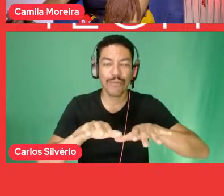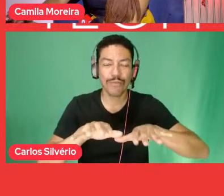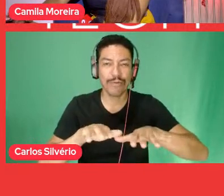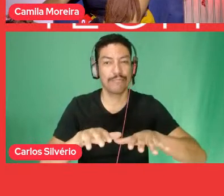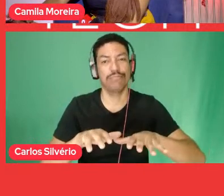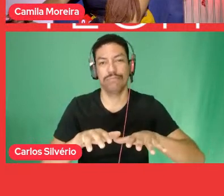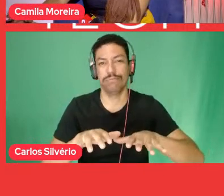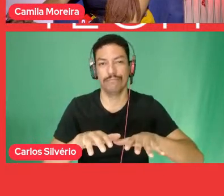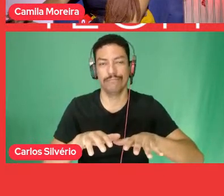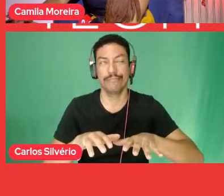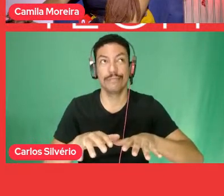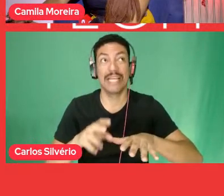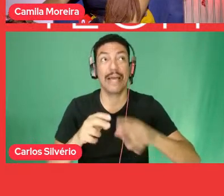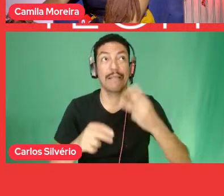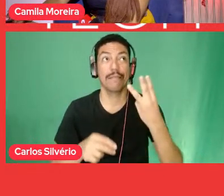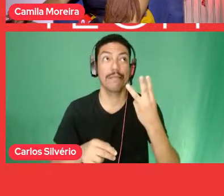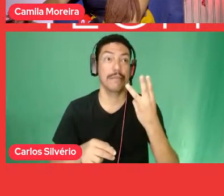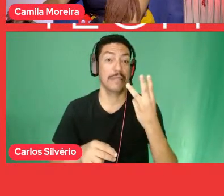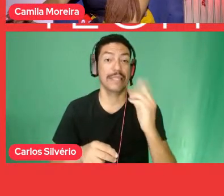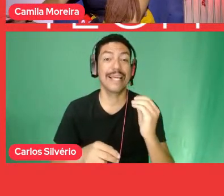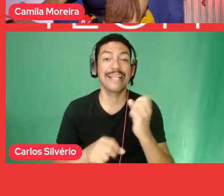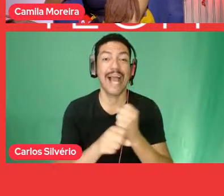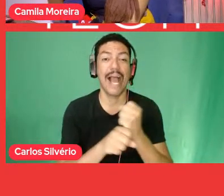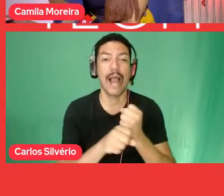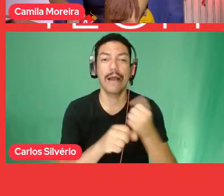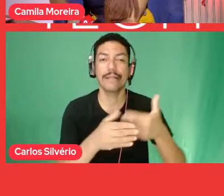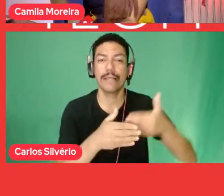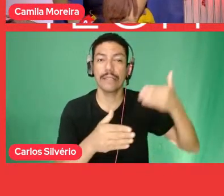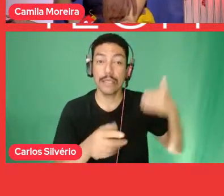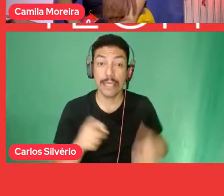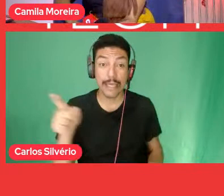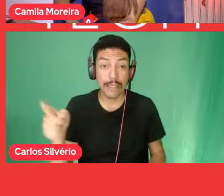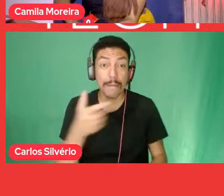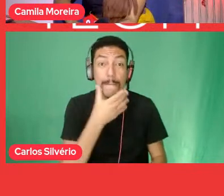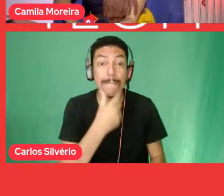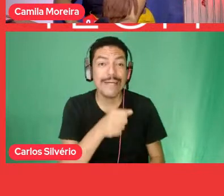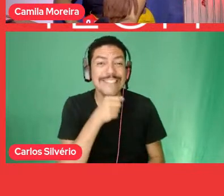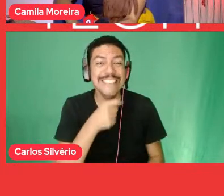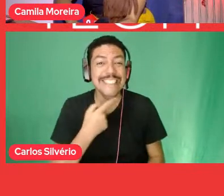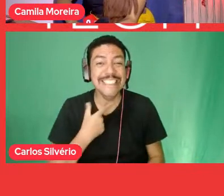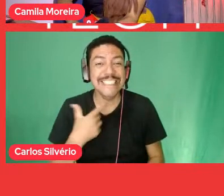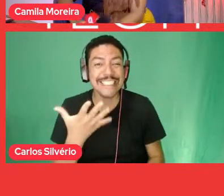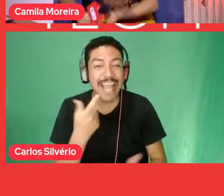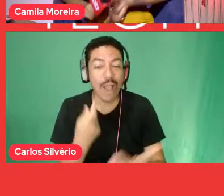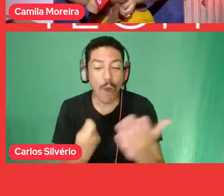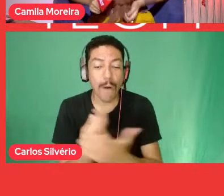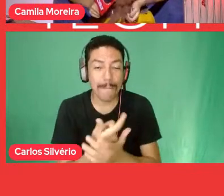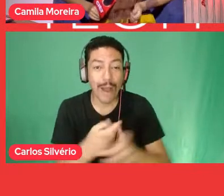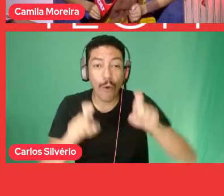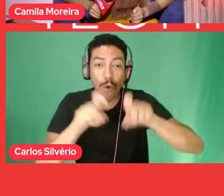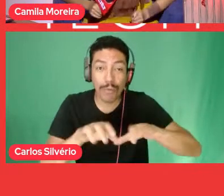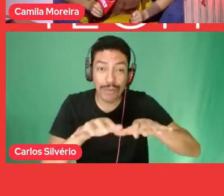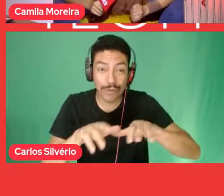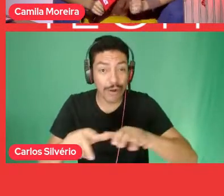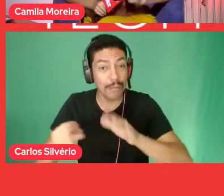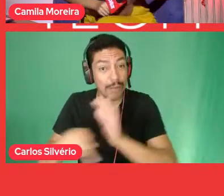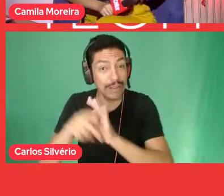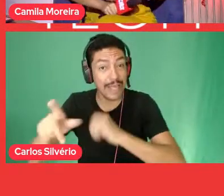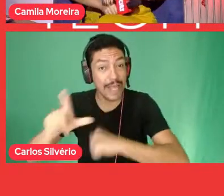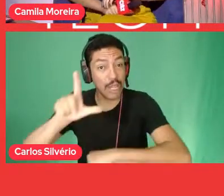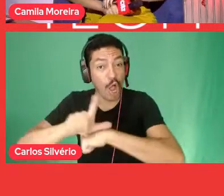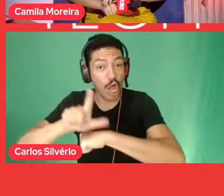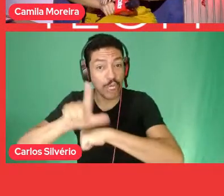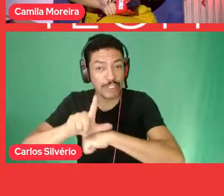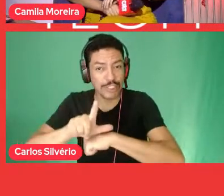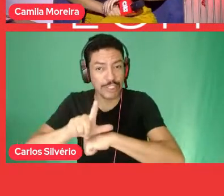mais, né, gente? Uns 30 anos atrás, ele queria comprar um computador para a loja dele, e ele me incentivou a fazer um curso no Senac. Então,